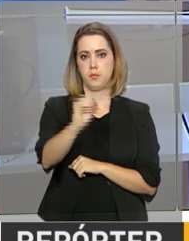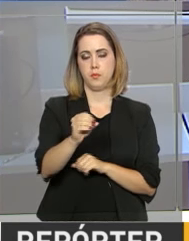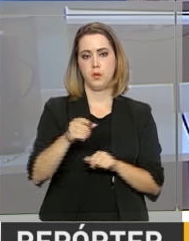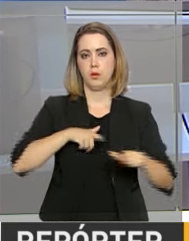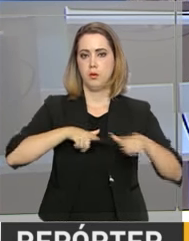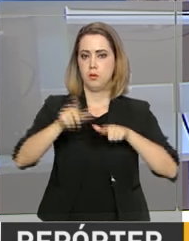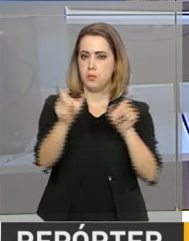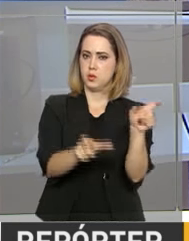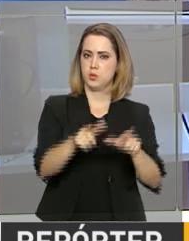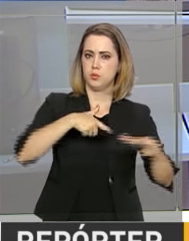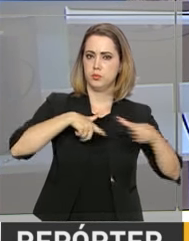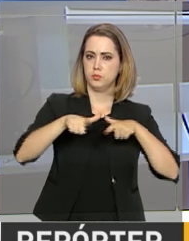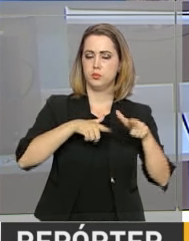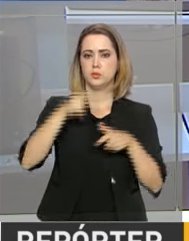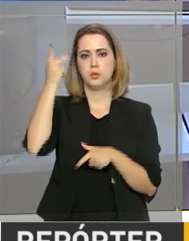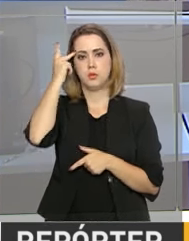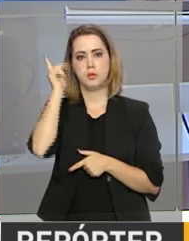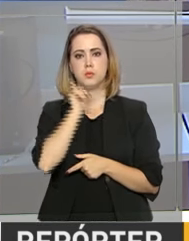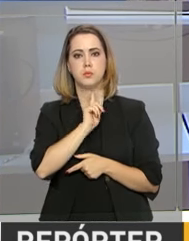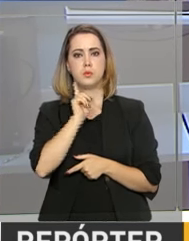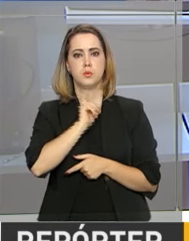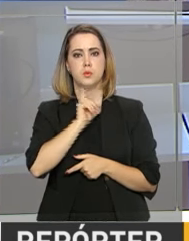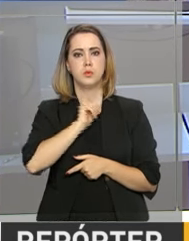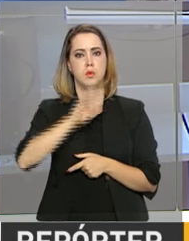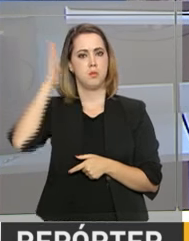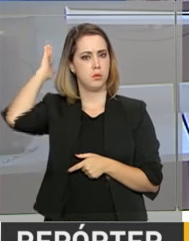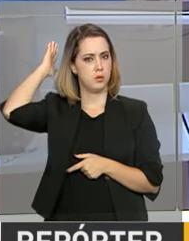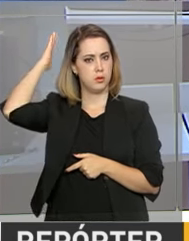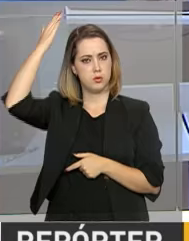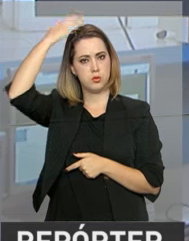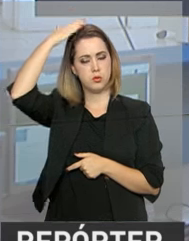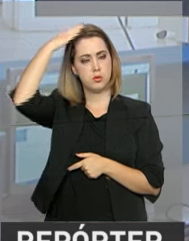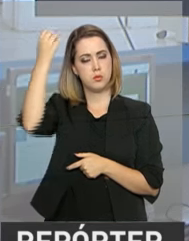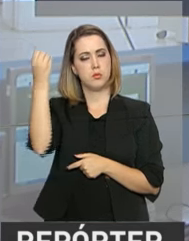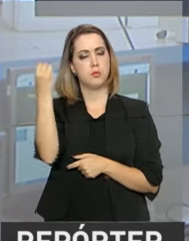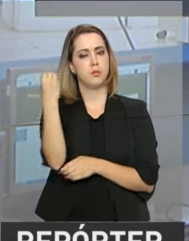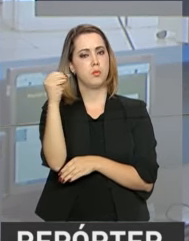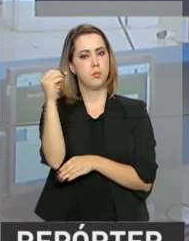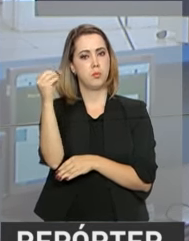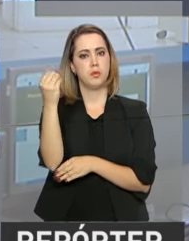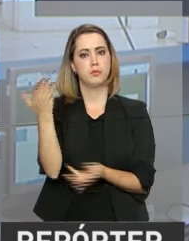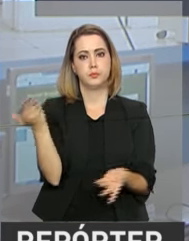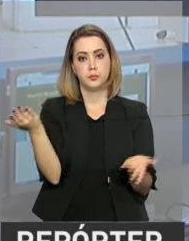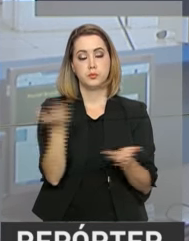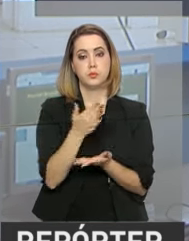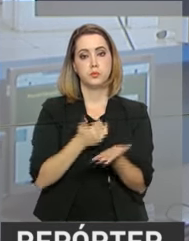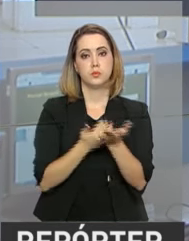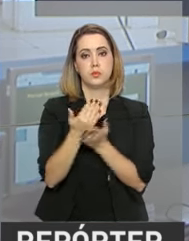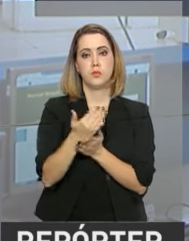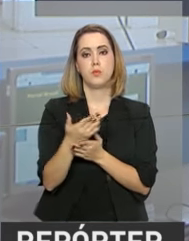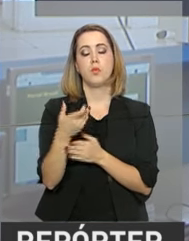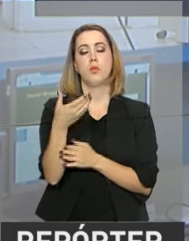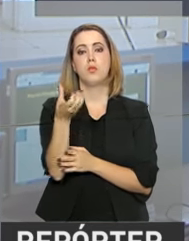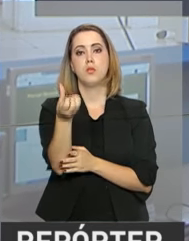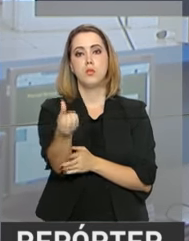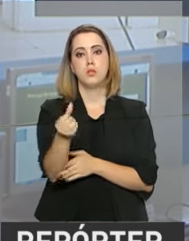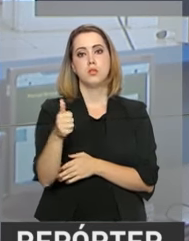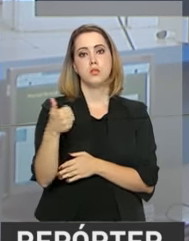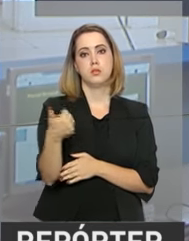em quatro Estados São Paulo Minas Gerais Paraná e Rio Grande do Sul desde o início do programa